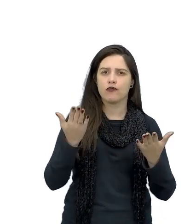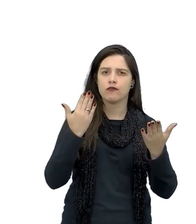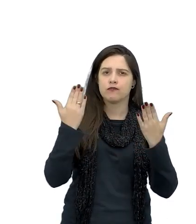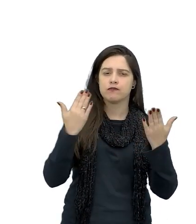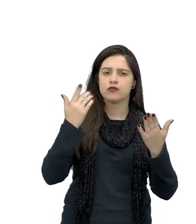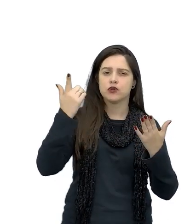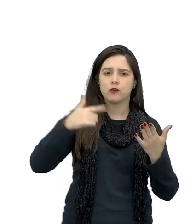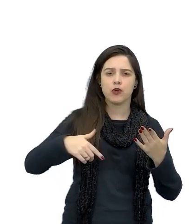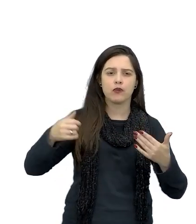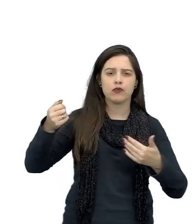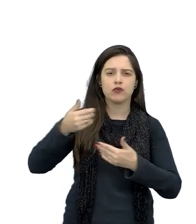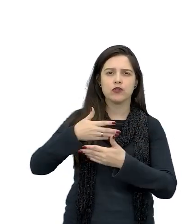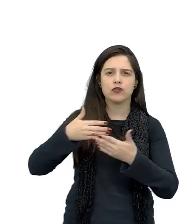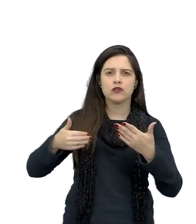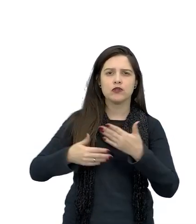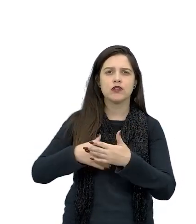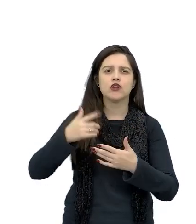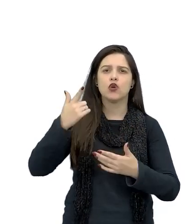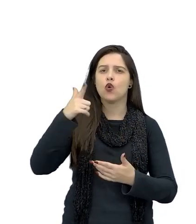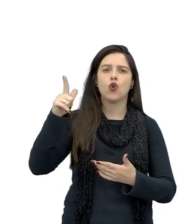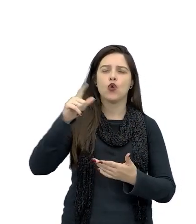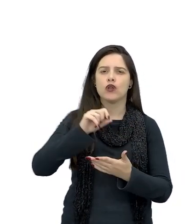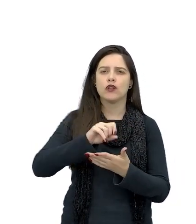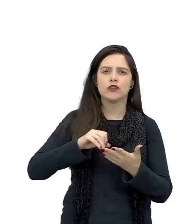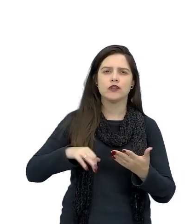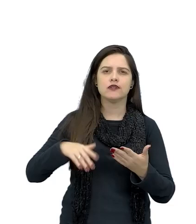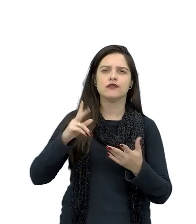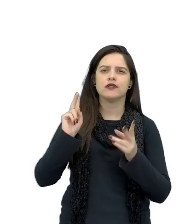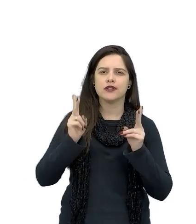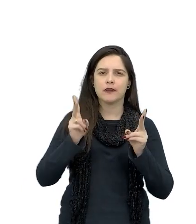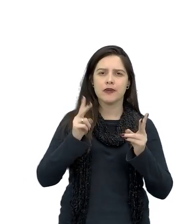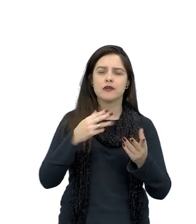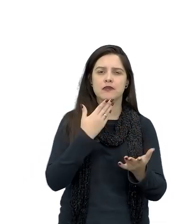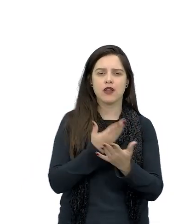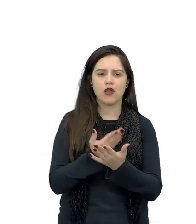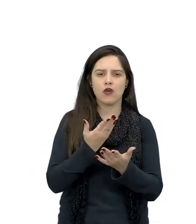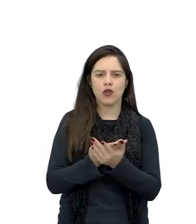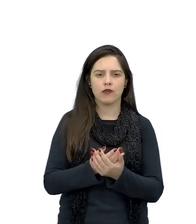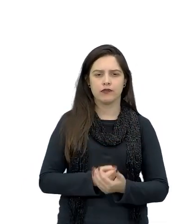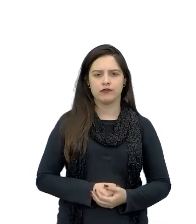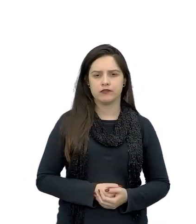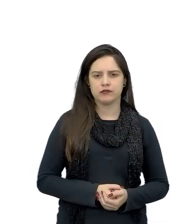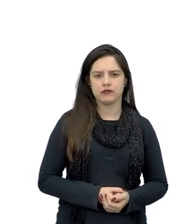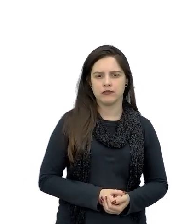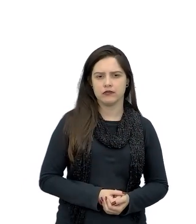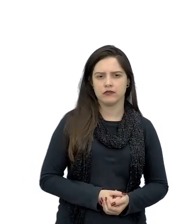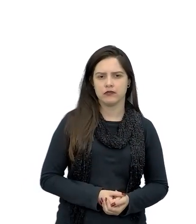próximo slide, as outras atividades dessa mesma aula.